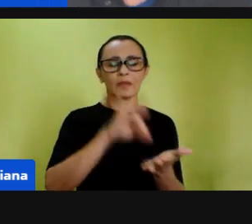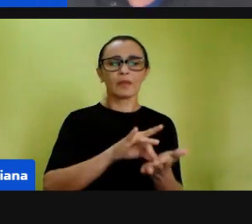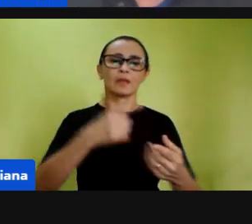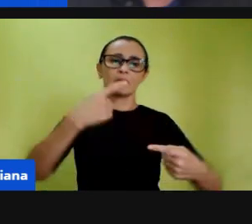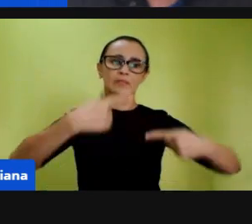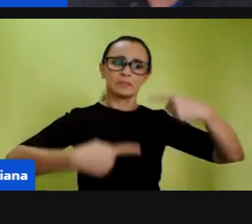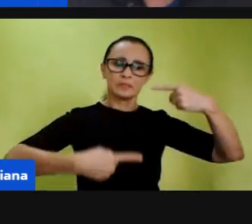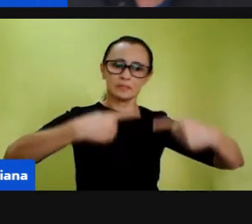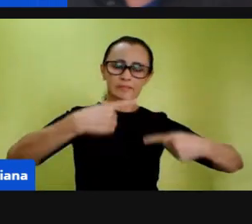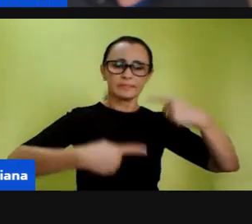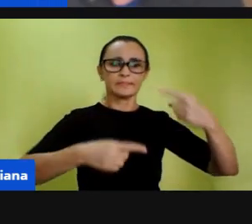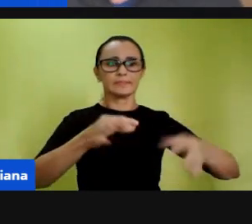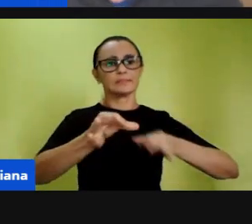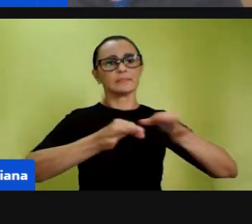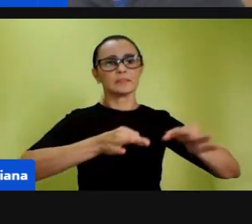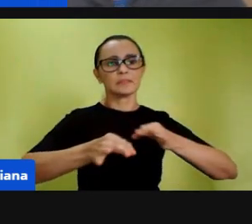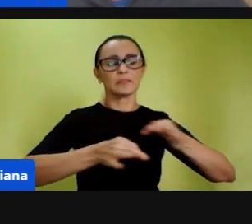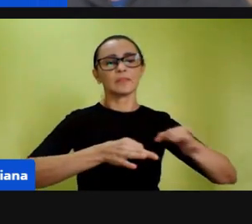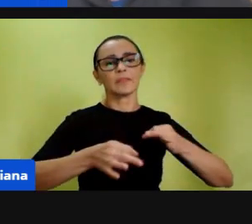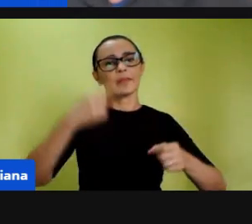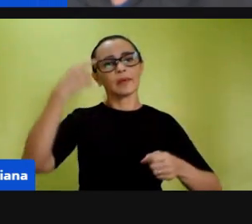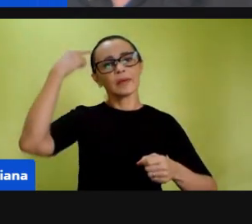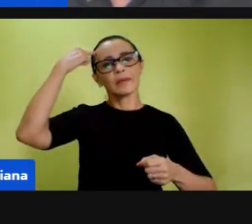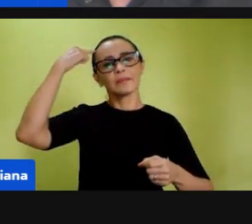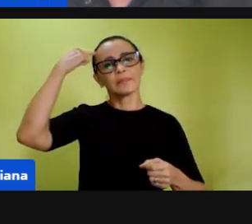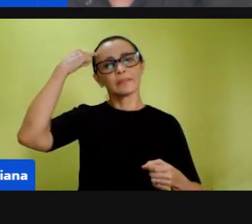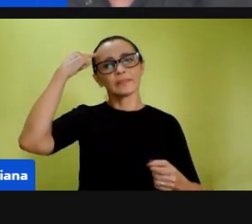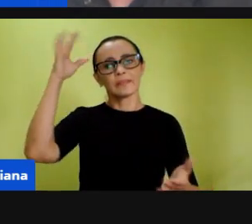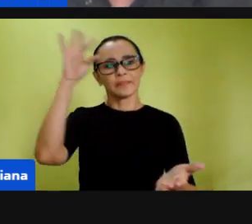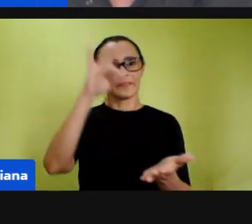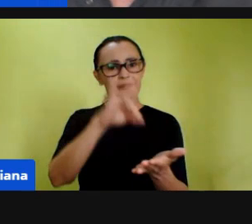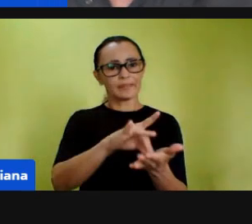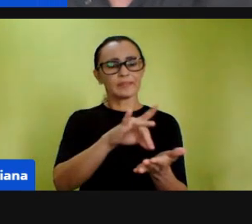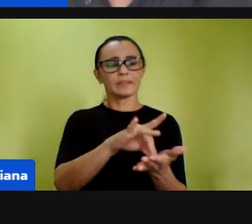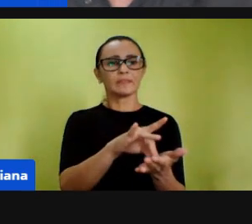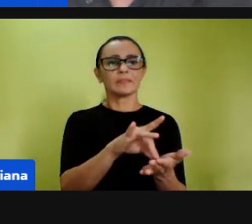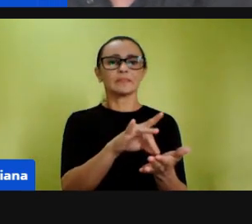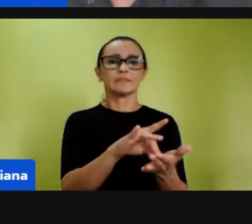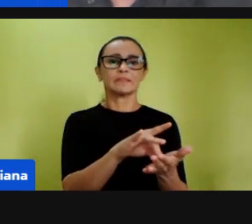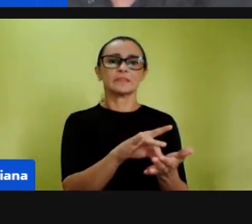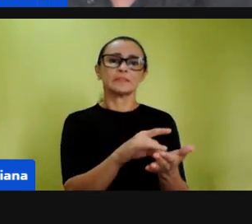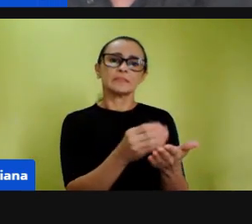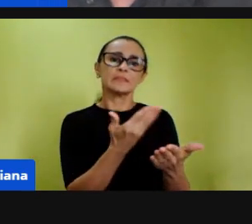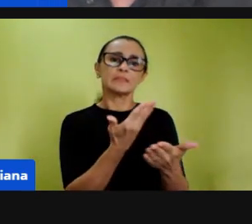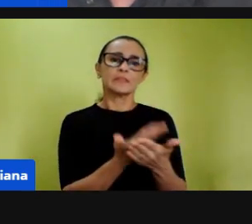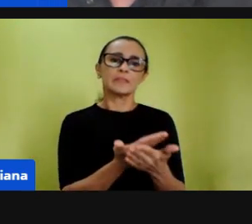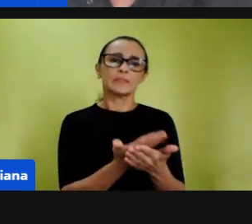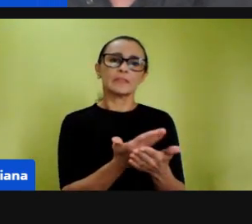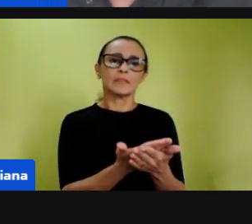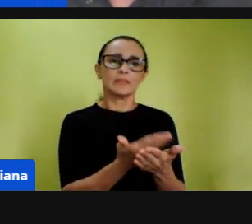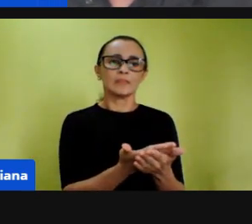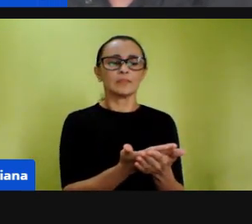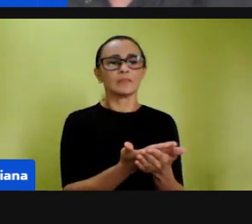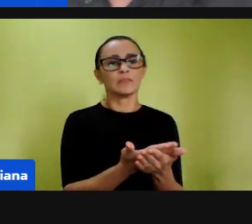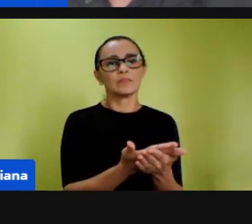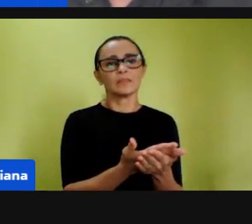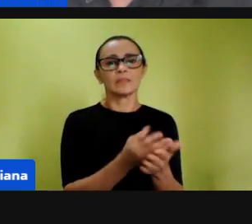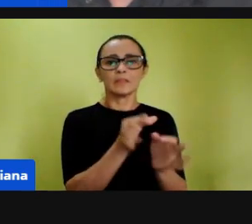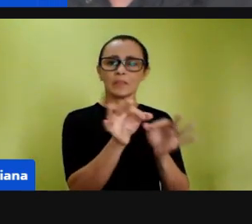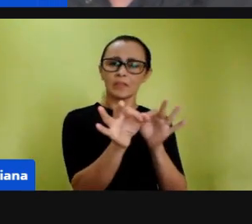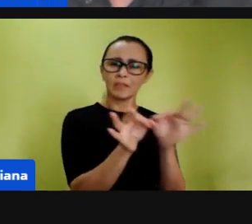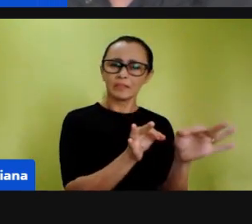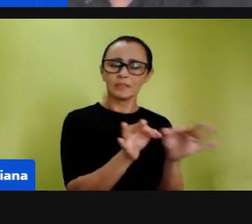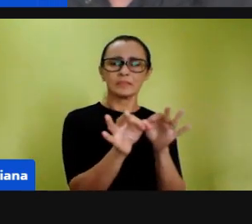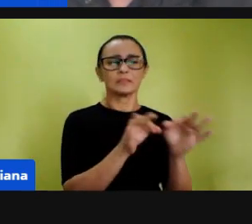essa organização é pensar realmente a aula, né, de forma organizada,